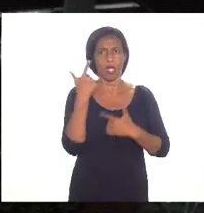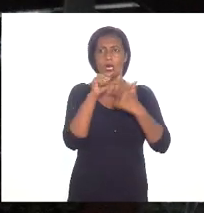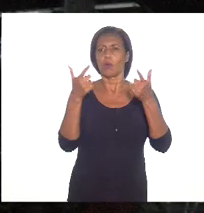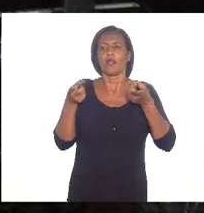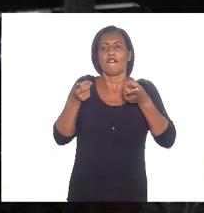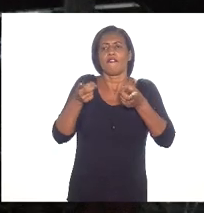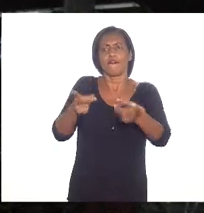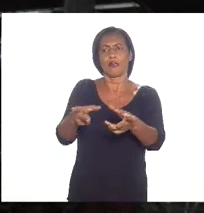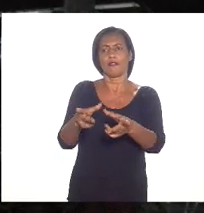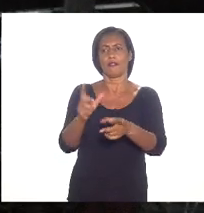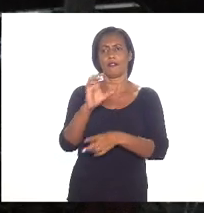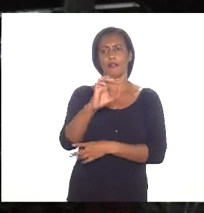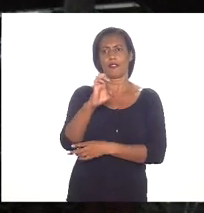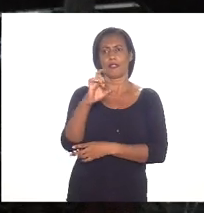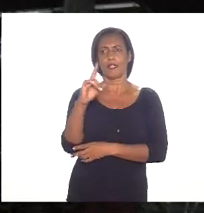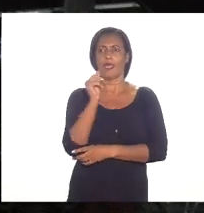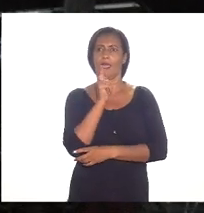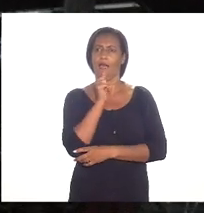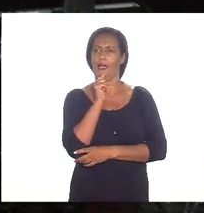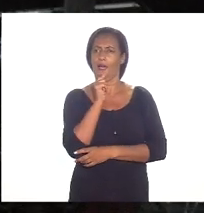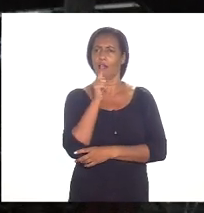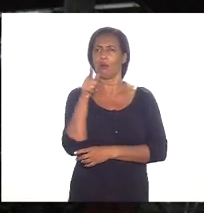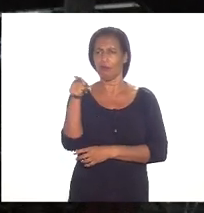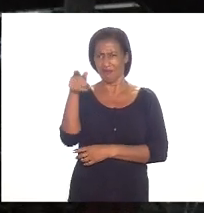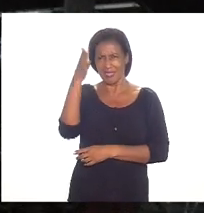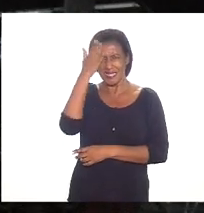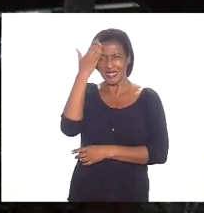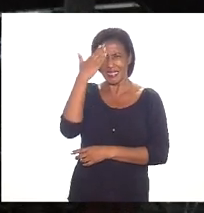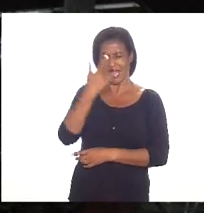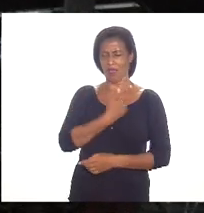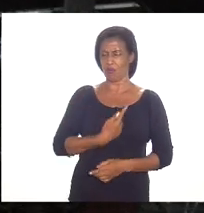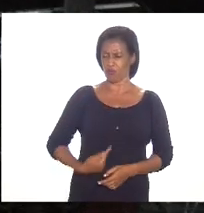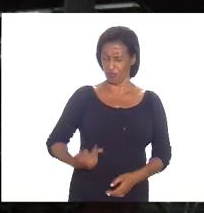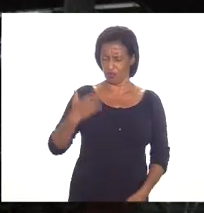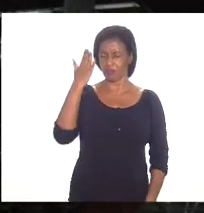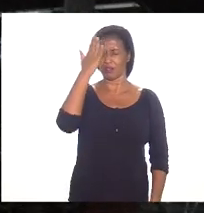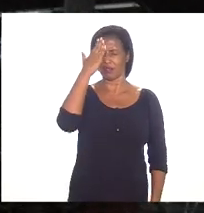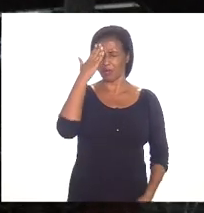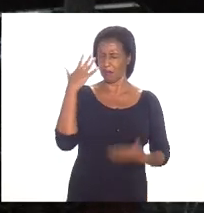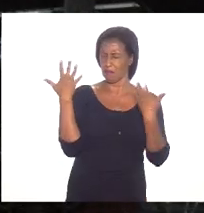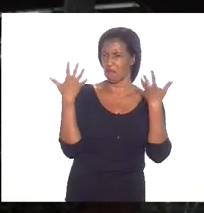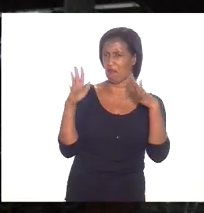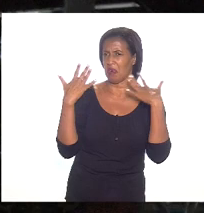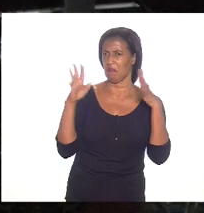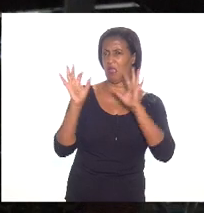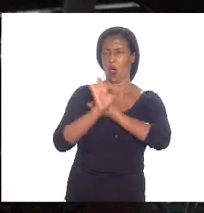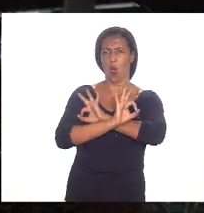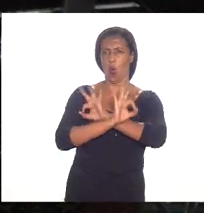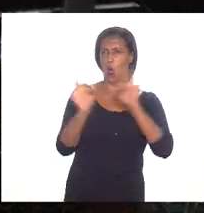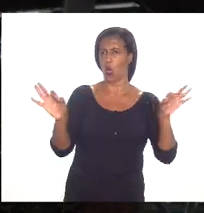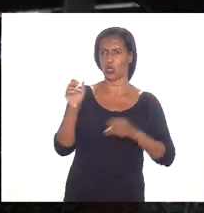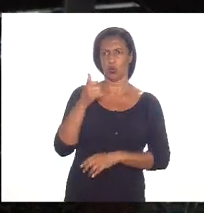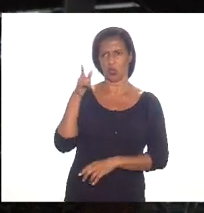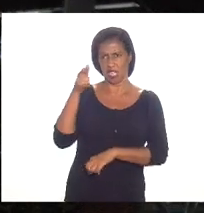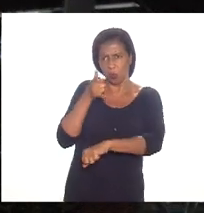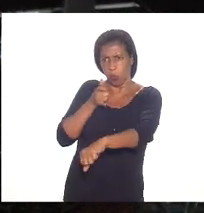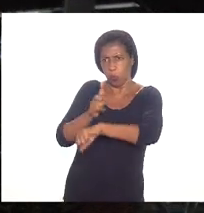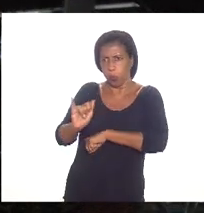SEDAI. Ele não está enganado disso. Parabéns, ótimo. Não está